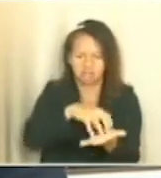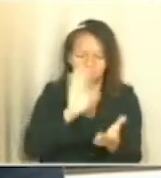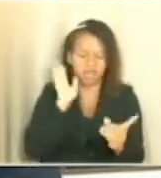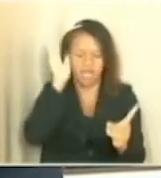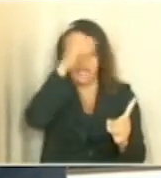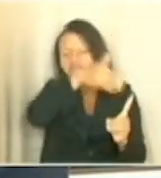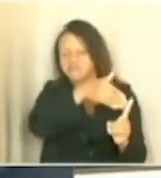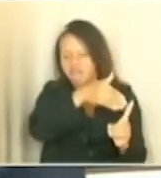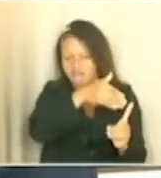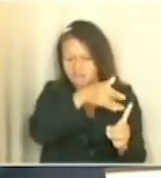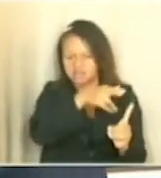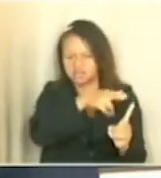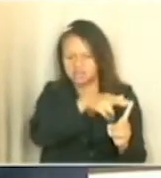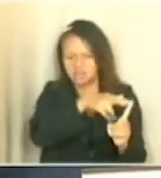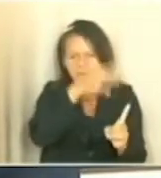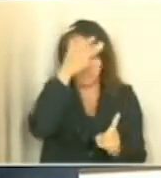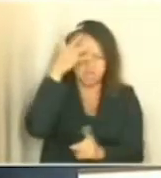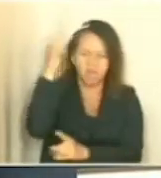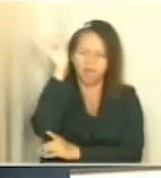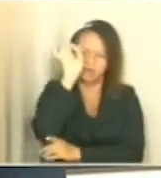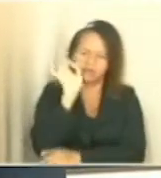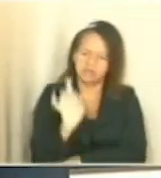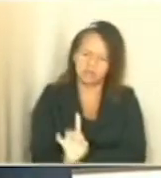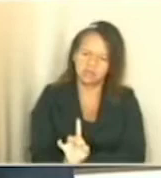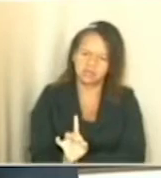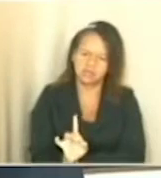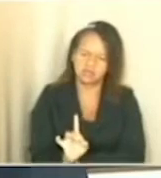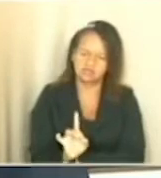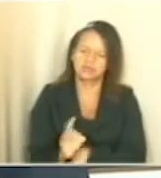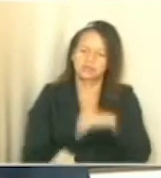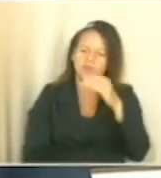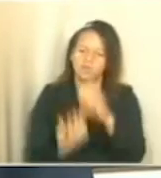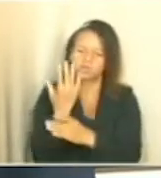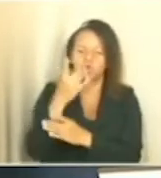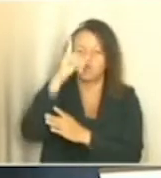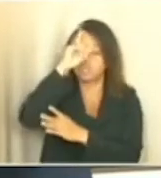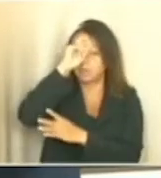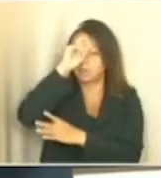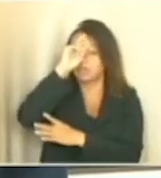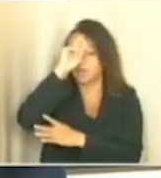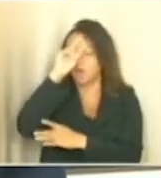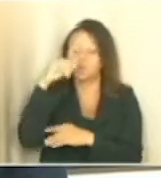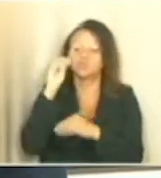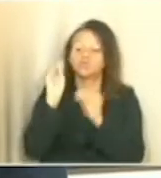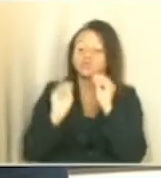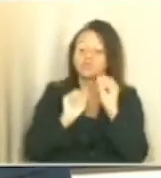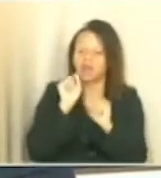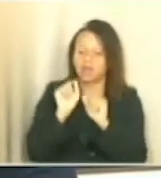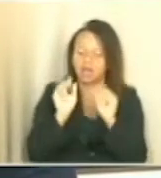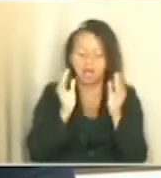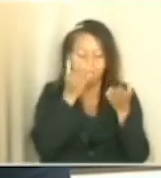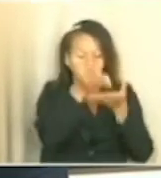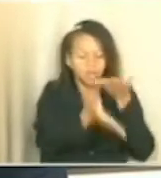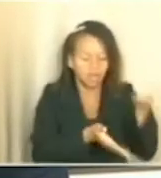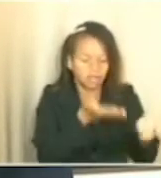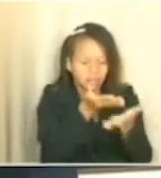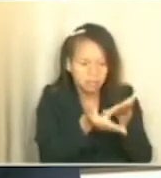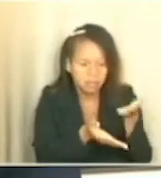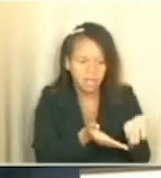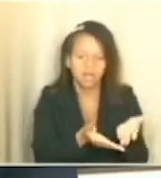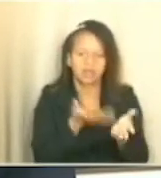referência para as pessoas com deficiência, construir um hospital voltado ao atendimento